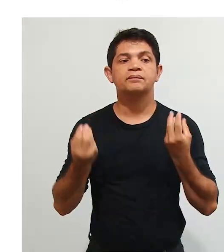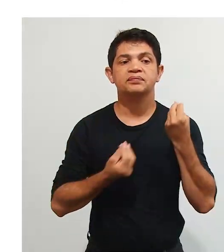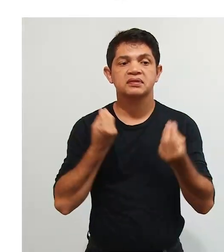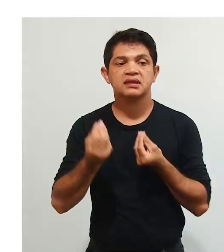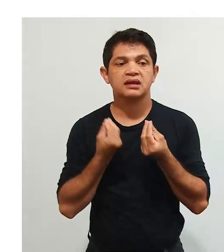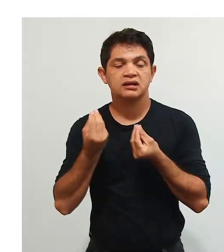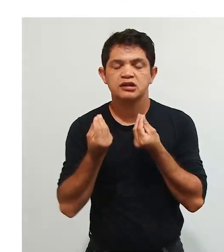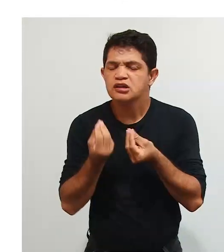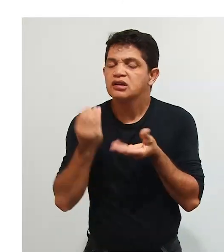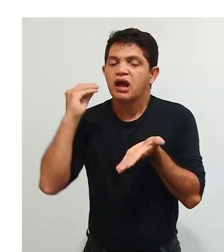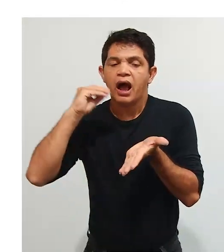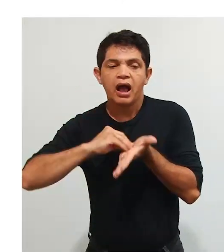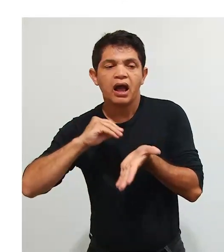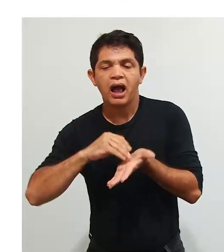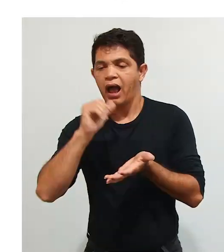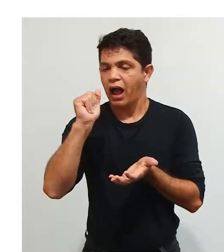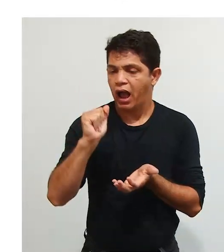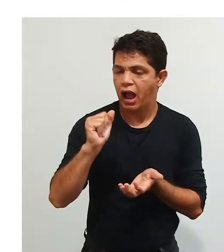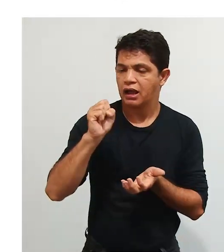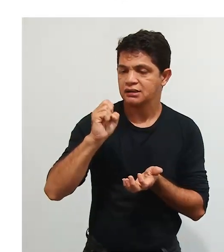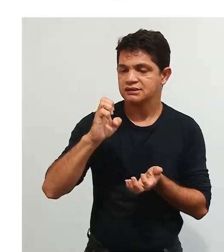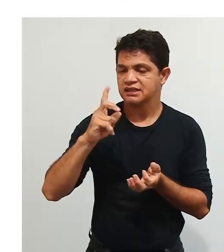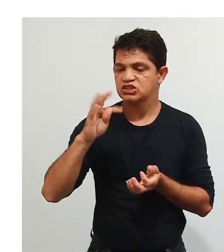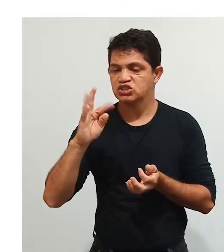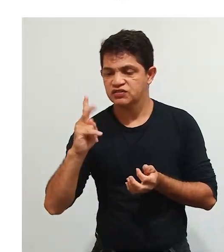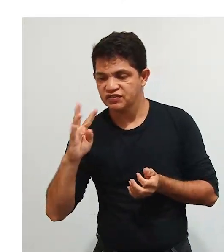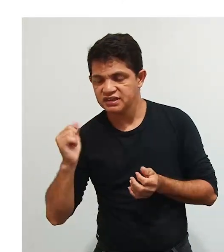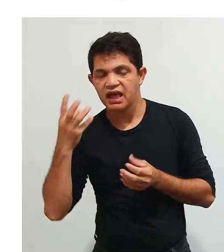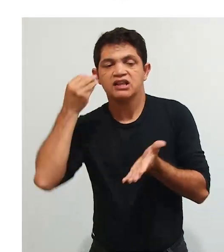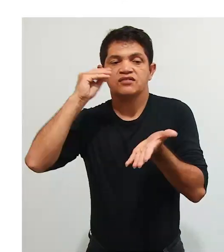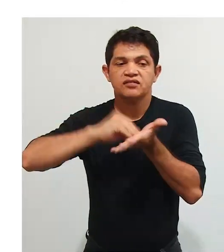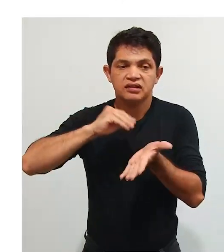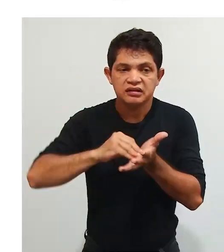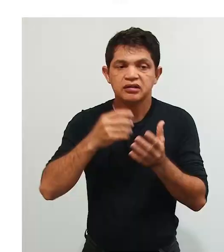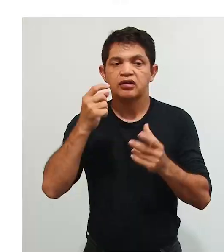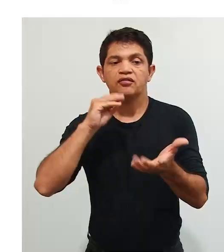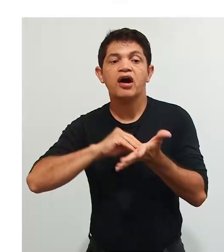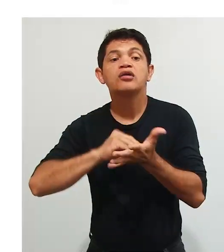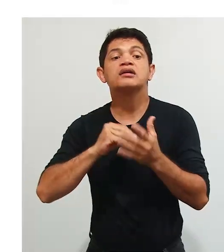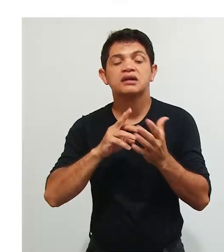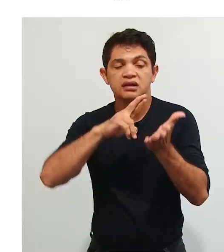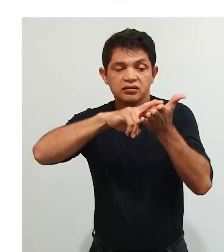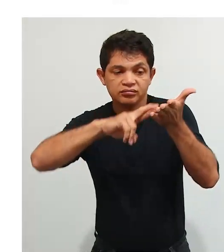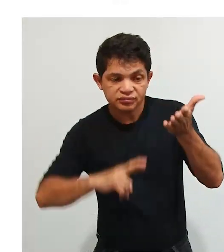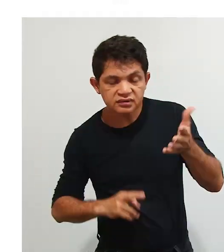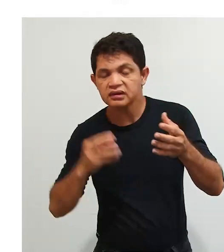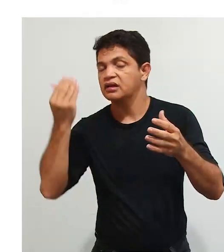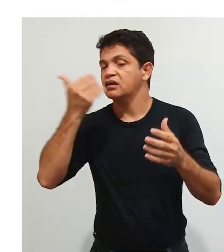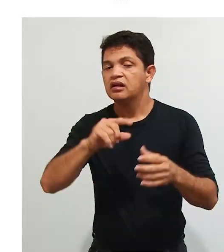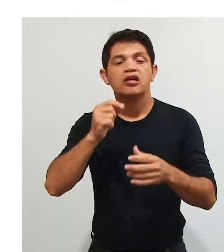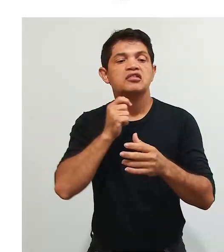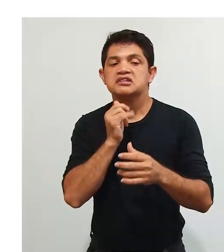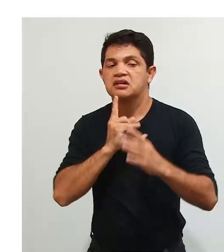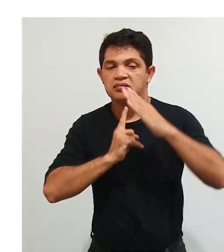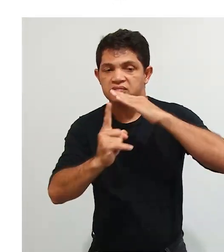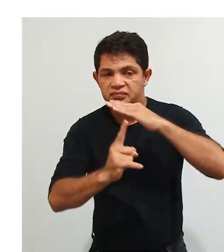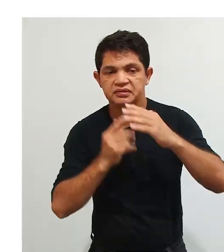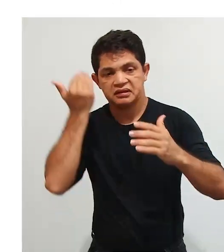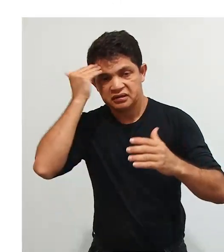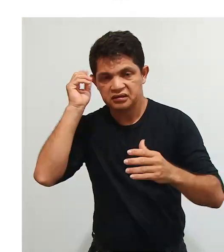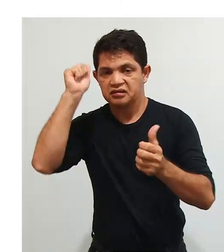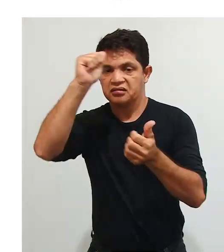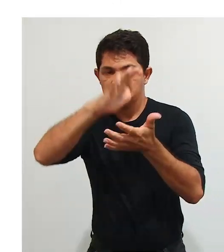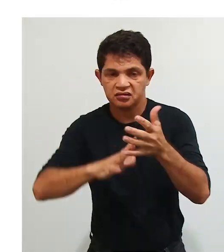a assertividade vem quando eu falo que o relatório não atende a demanda solicitada. E aí eu posso